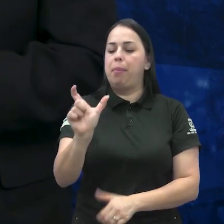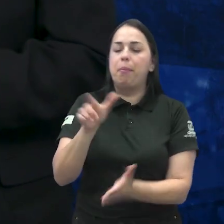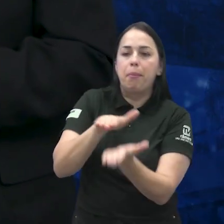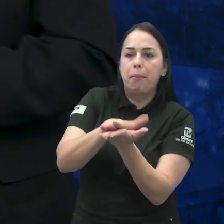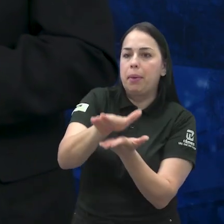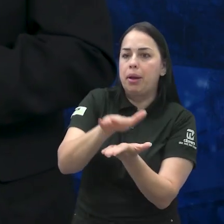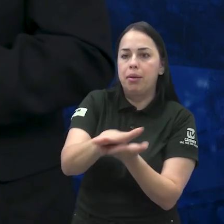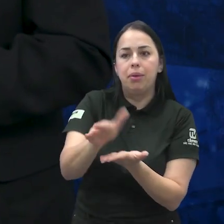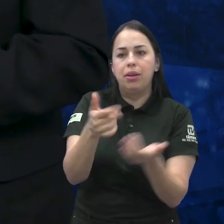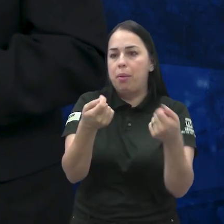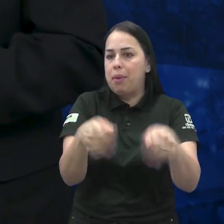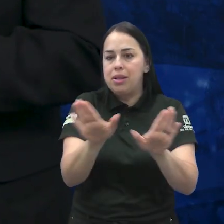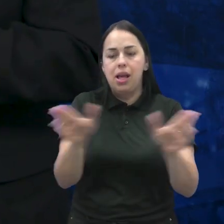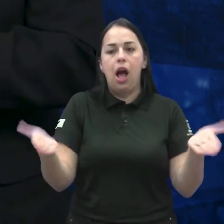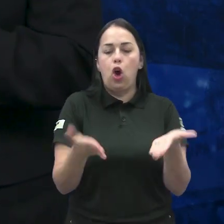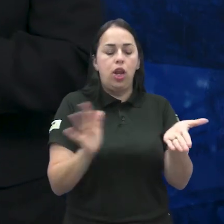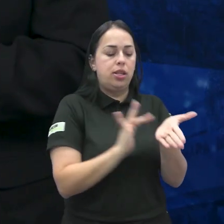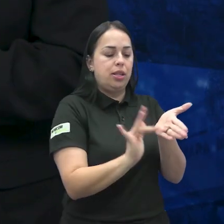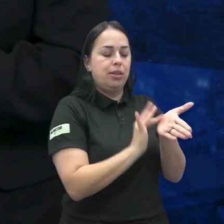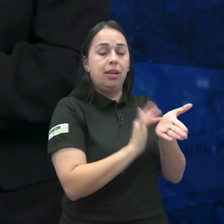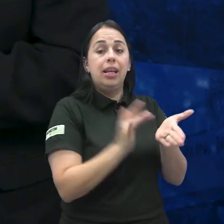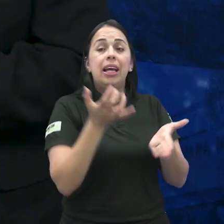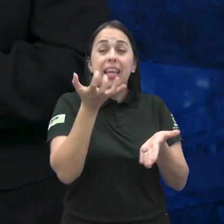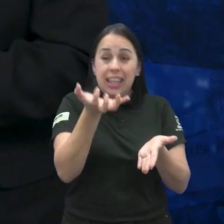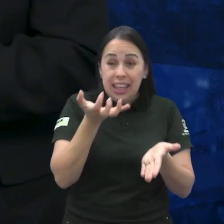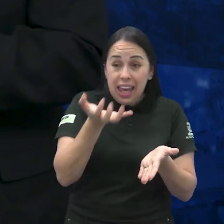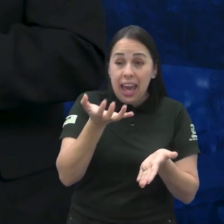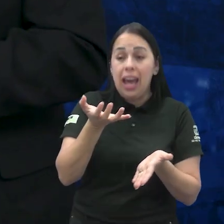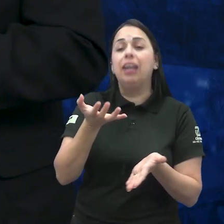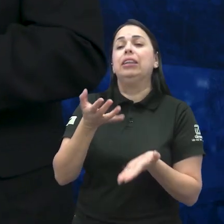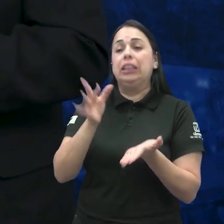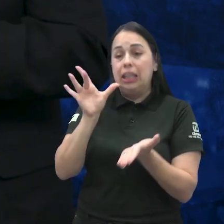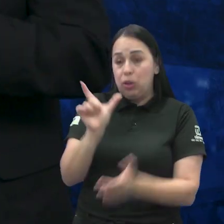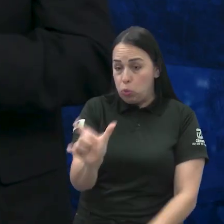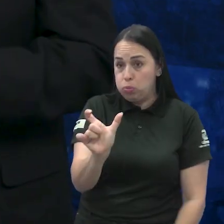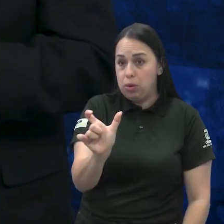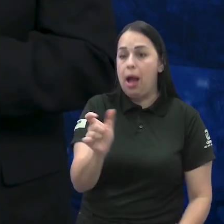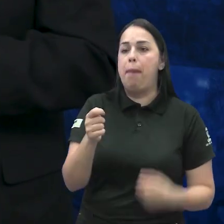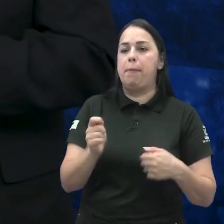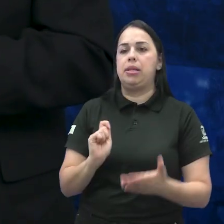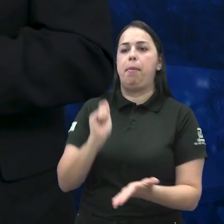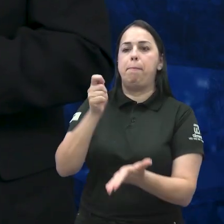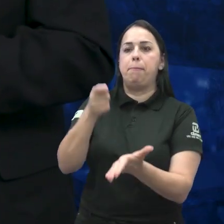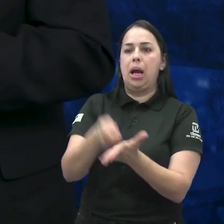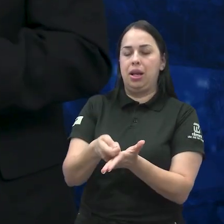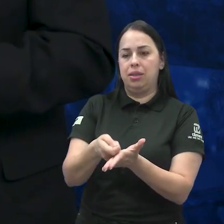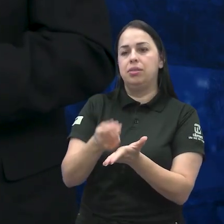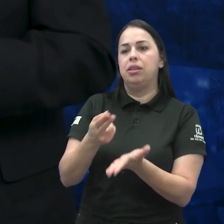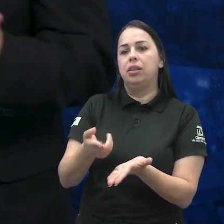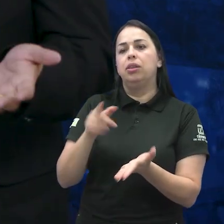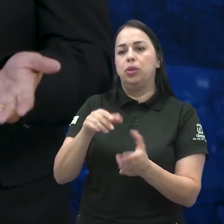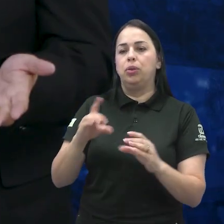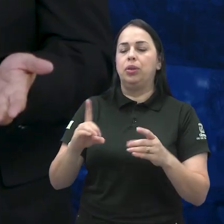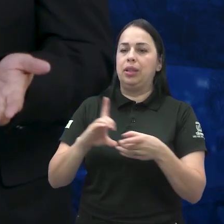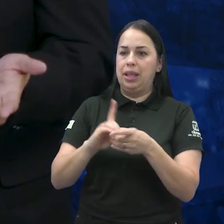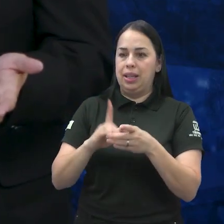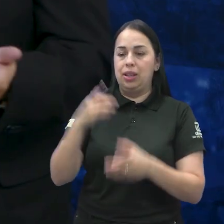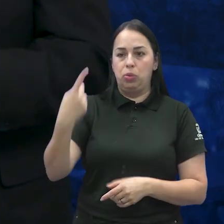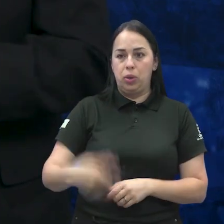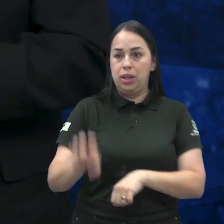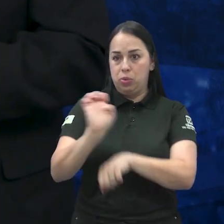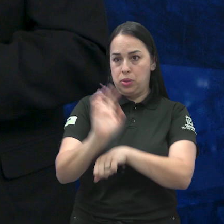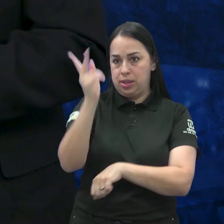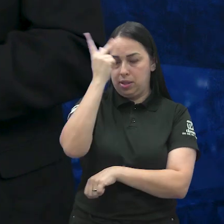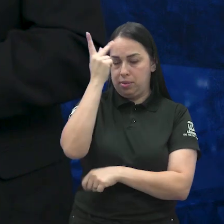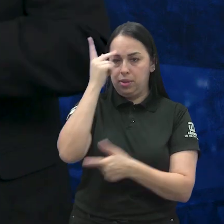físico, somente no documento digital. Caso a pessoa queira o documento físico, aí ele precisa pagar as taxas do órgão emissor, no caso do Detran do Estado de